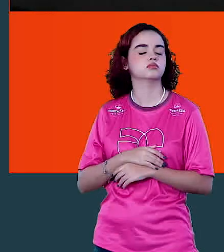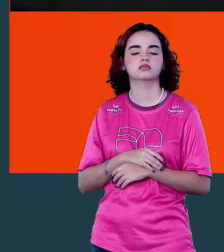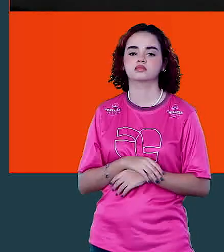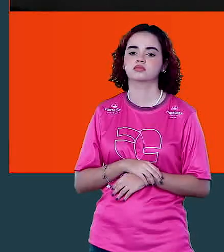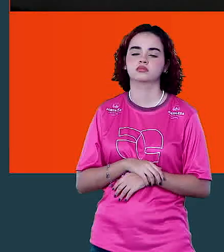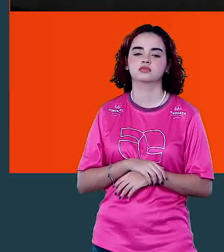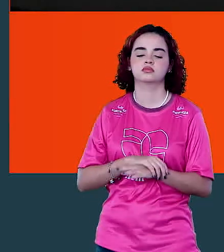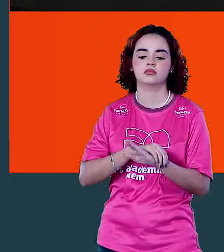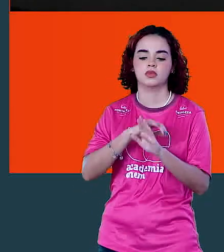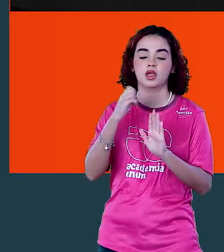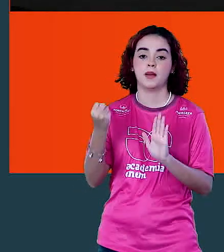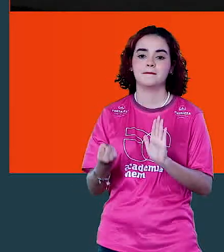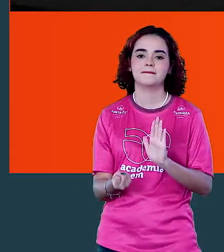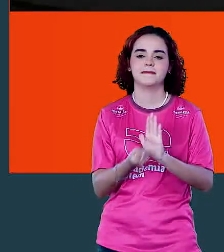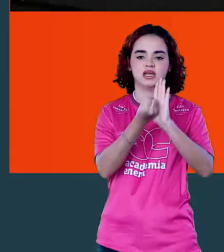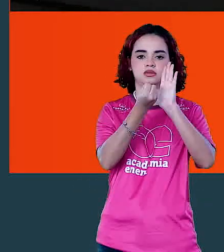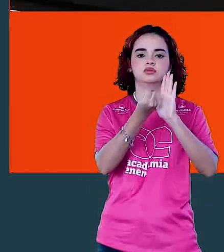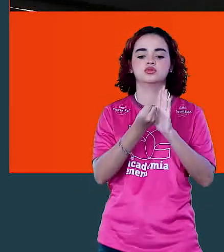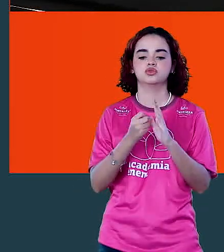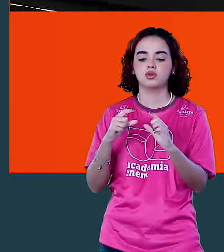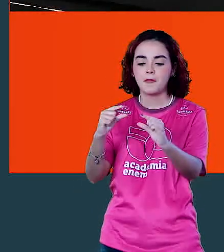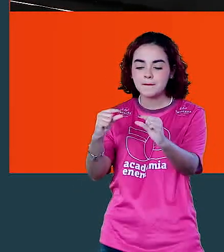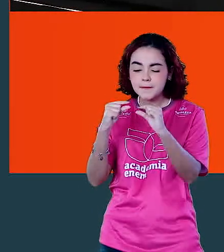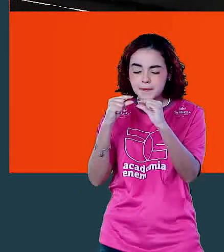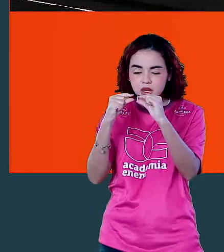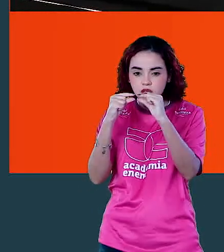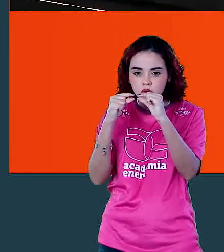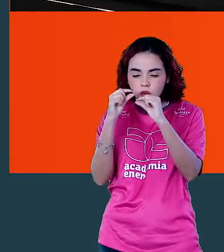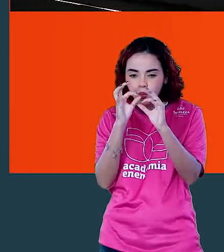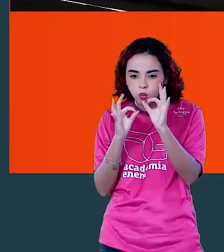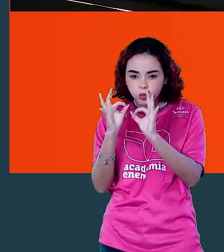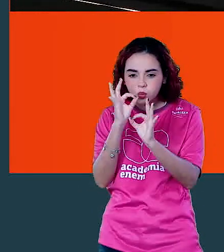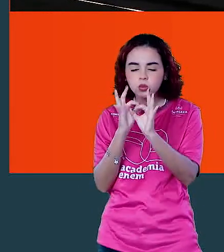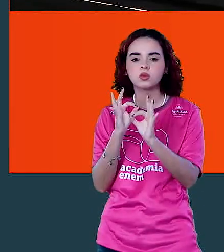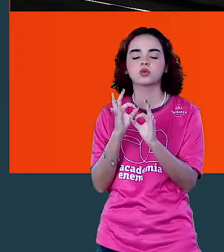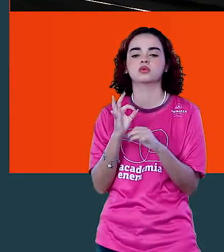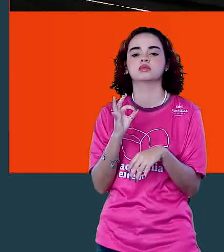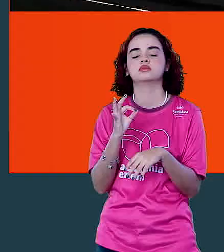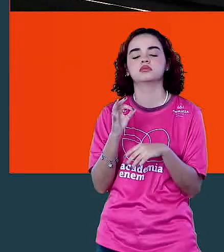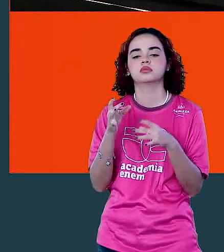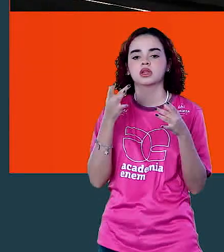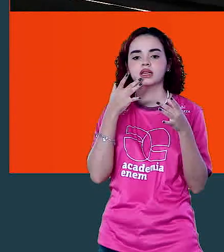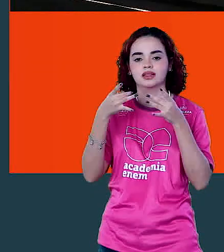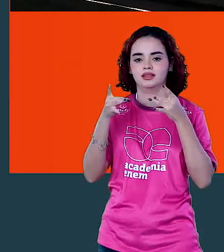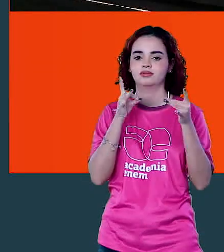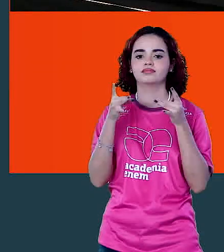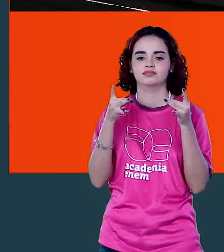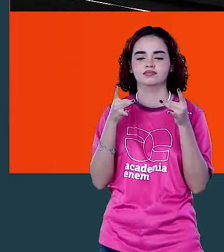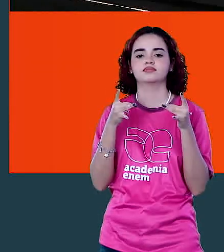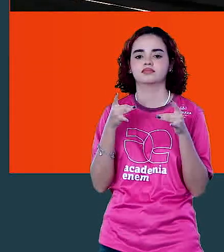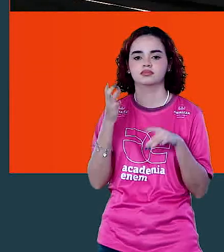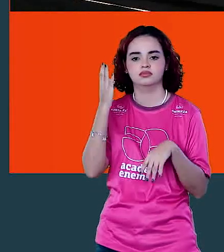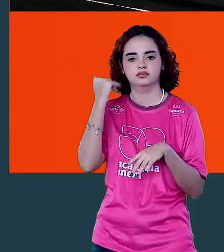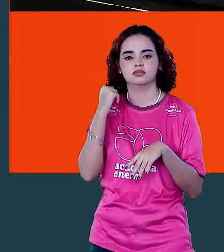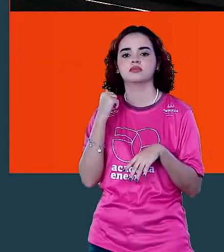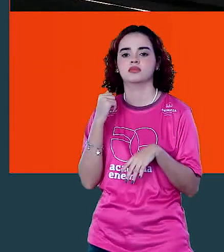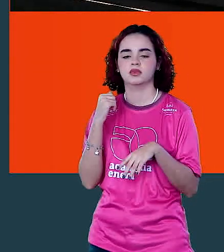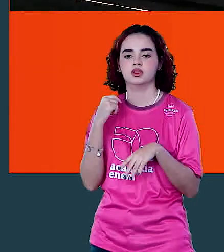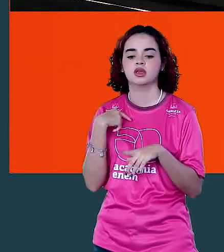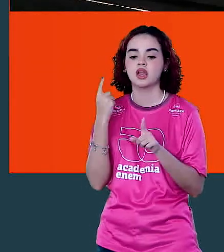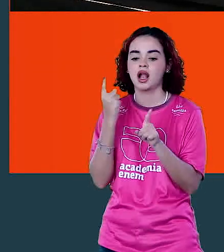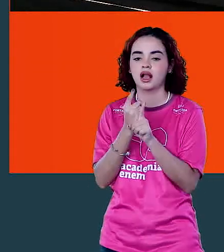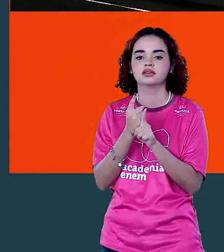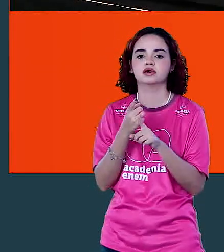Impactos do microplástico. A gente sabe aí que o microplástico está presente e foi encontrado recentemente até no embrião em desenvolvimento,